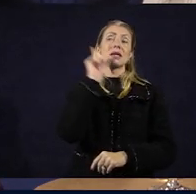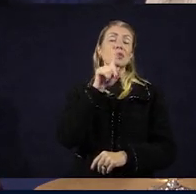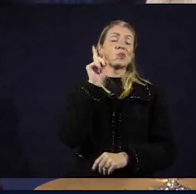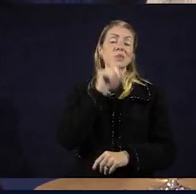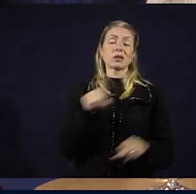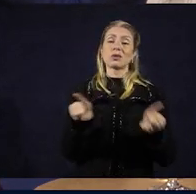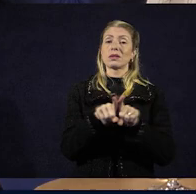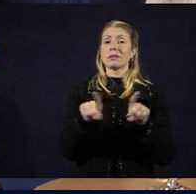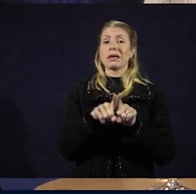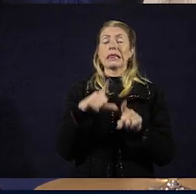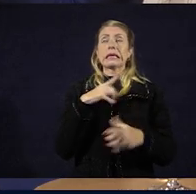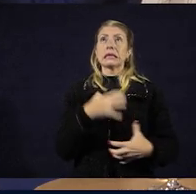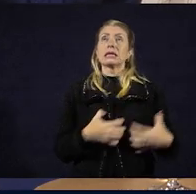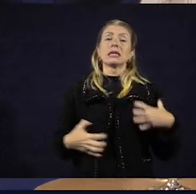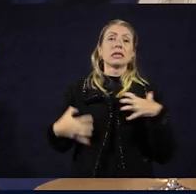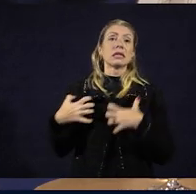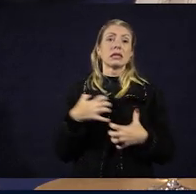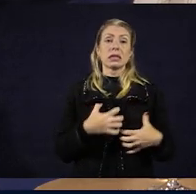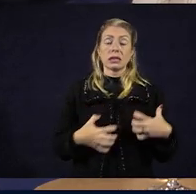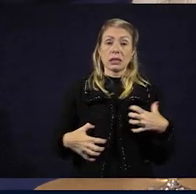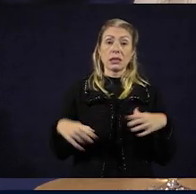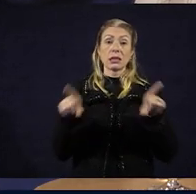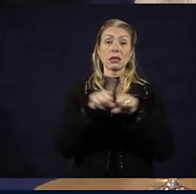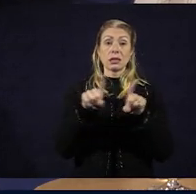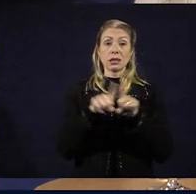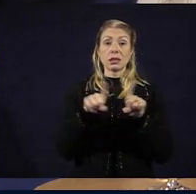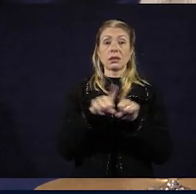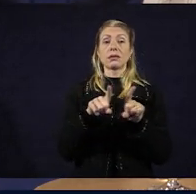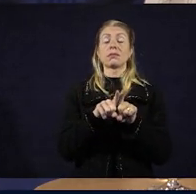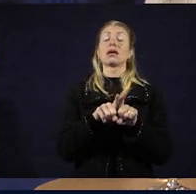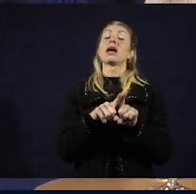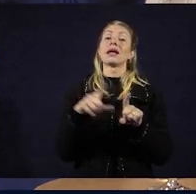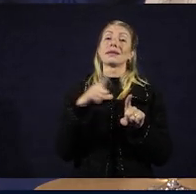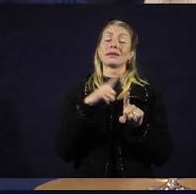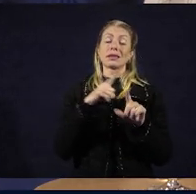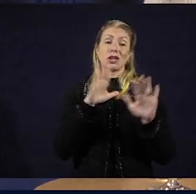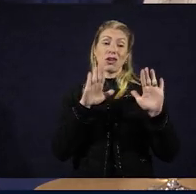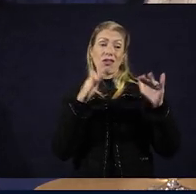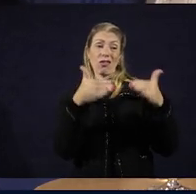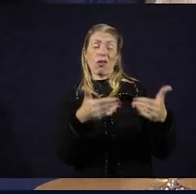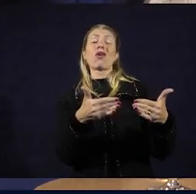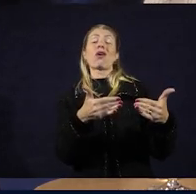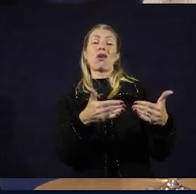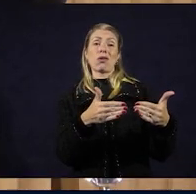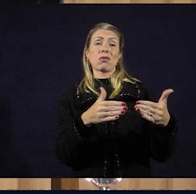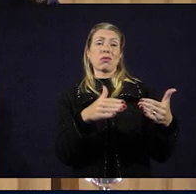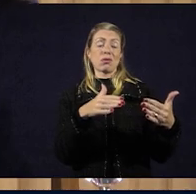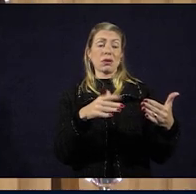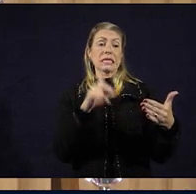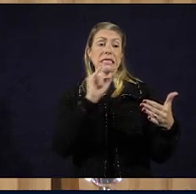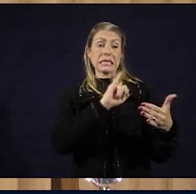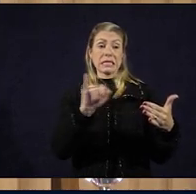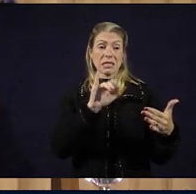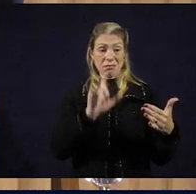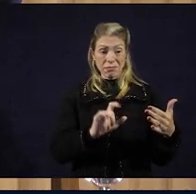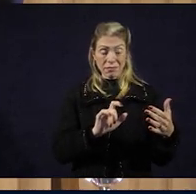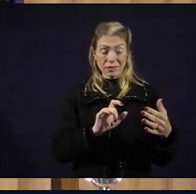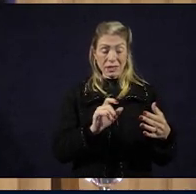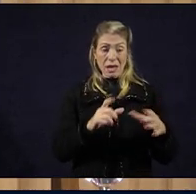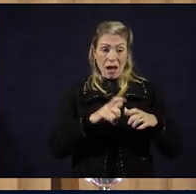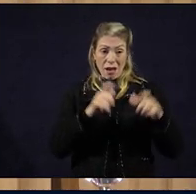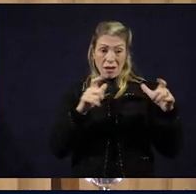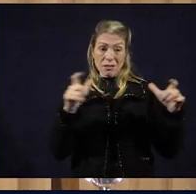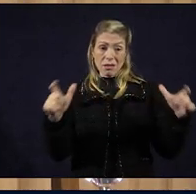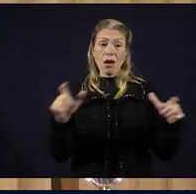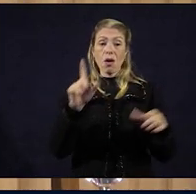é natural que traga aqui e finalmente ter no extremamente turbulento então a gente crescer 3% tem